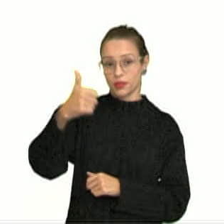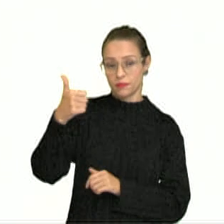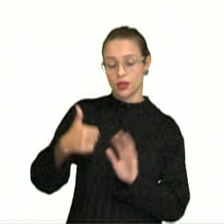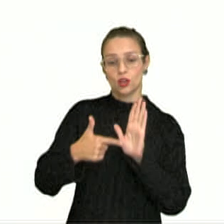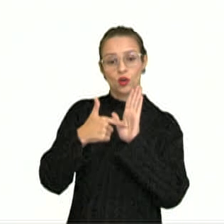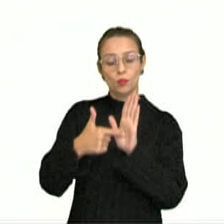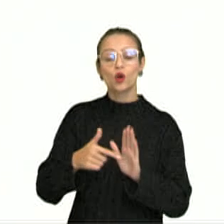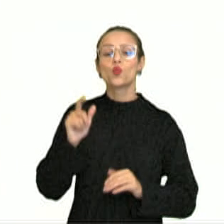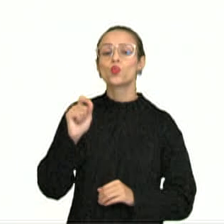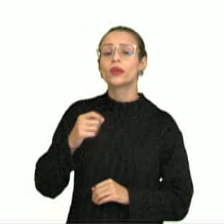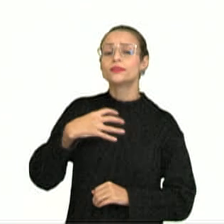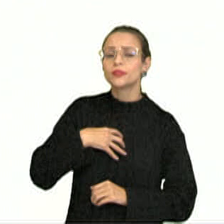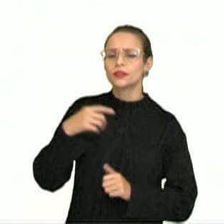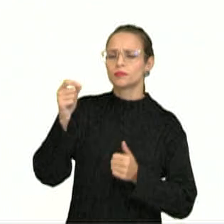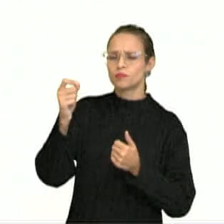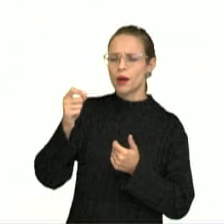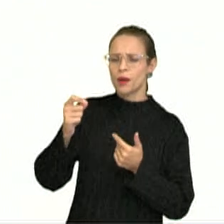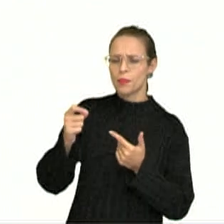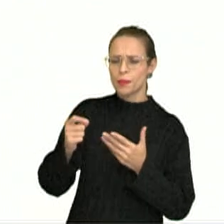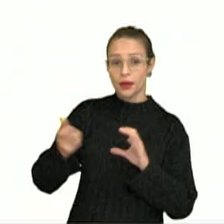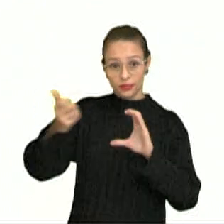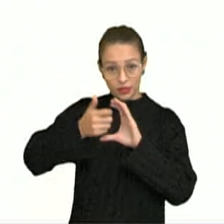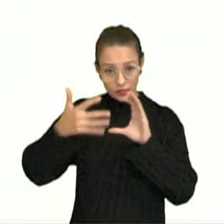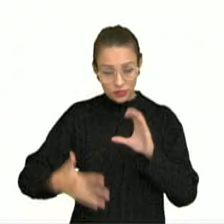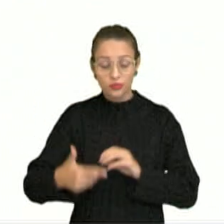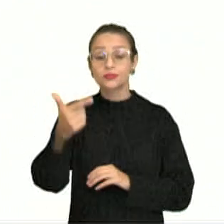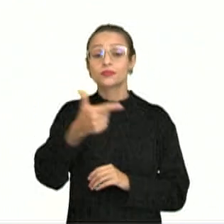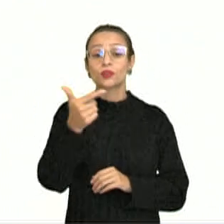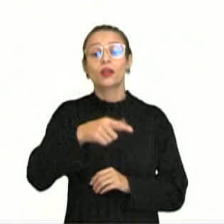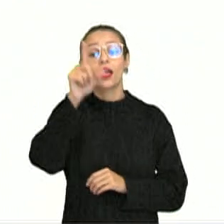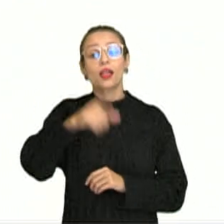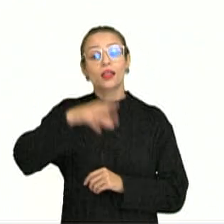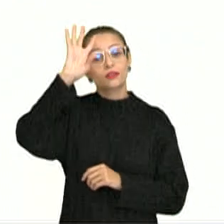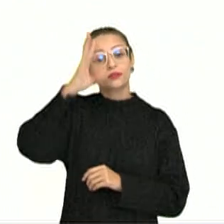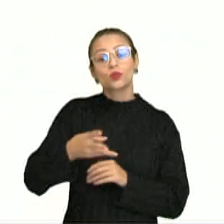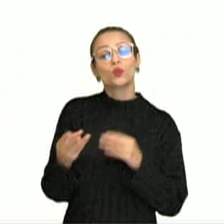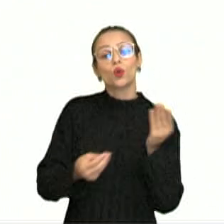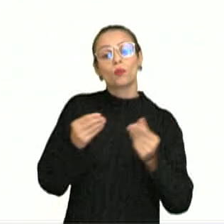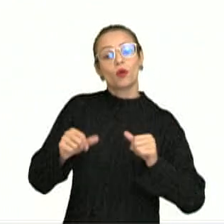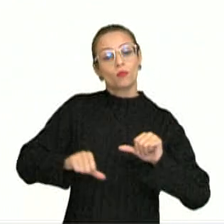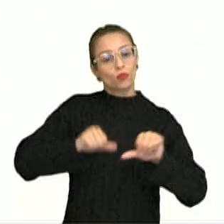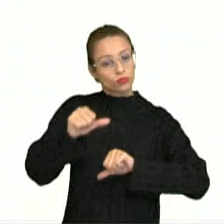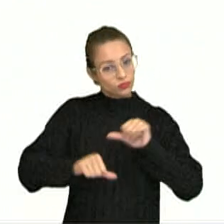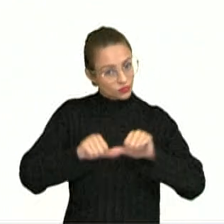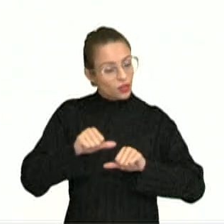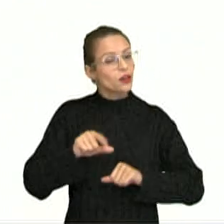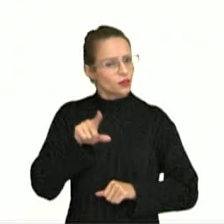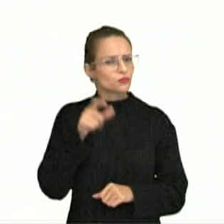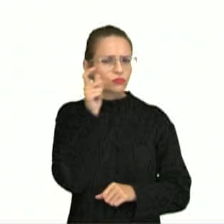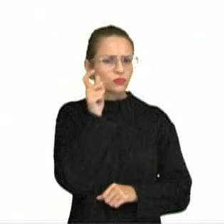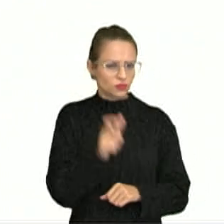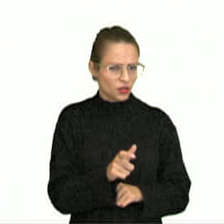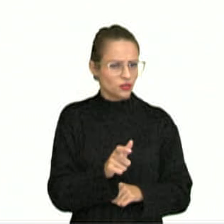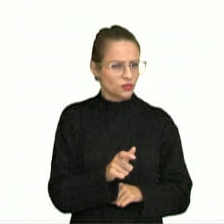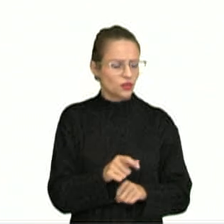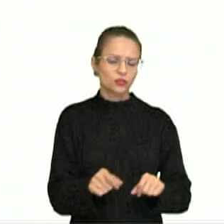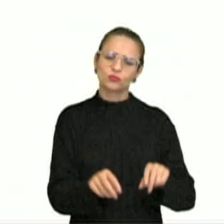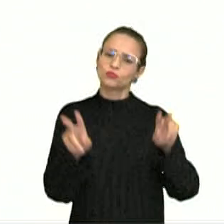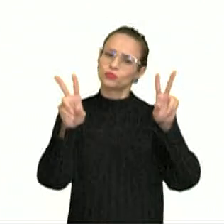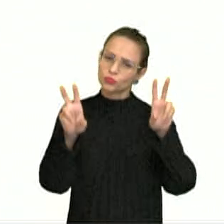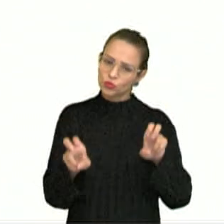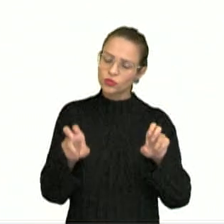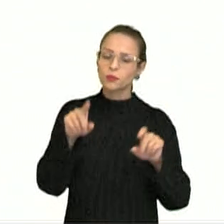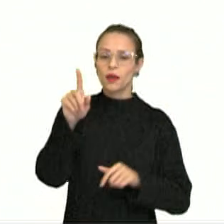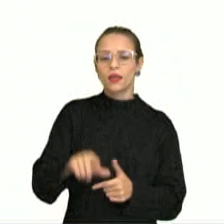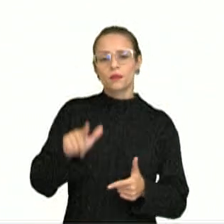com sintomas, características, e o segundo com soluções, como mudar, o que é uma abordagem interessante para o tema, que é